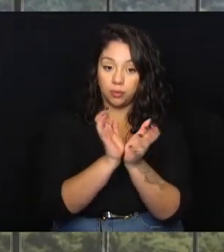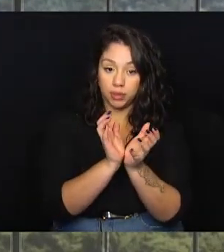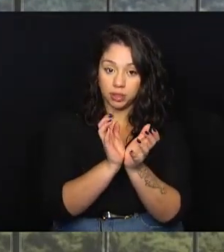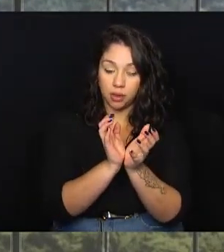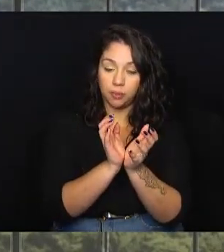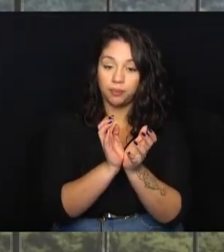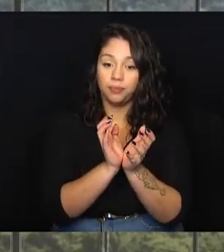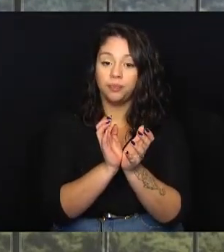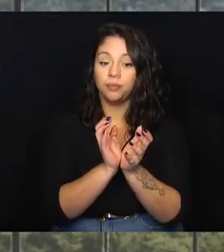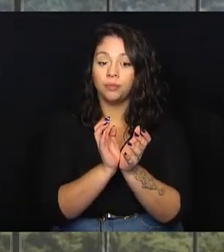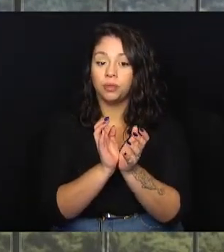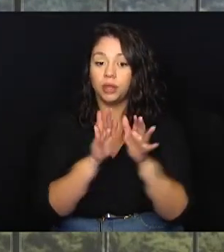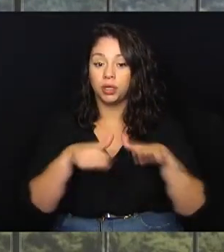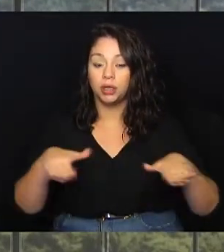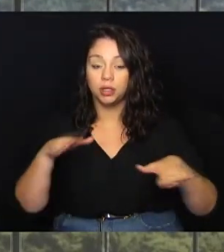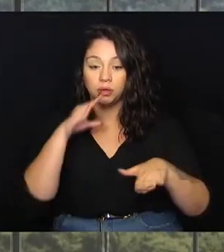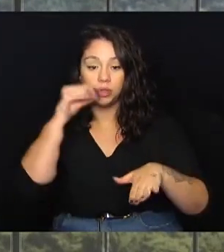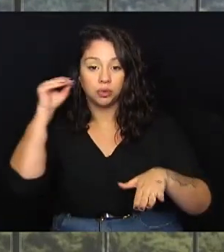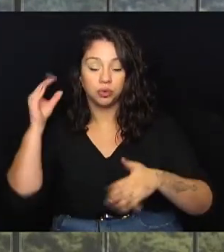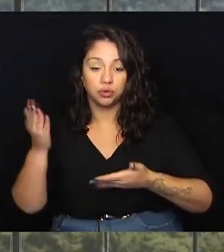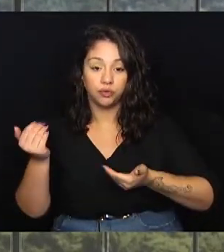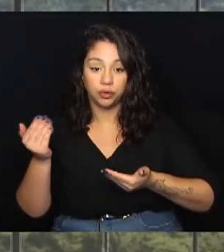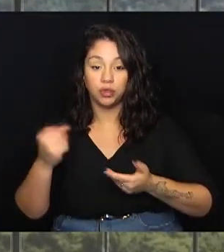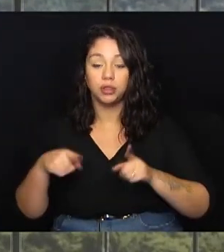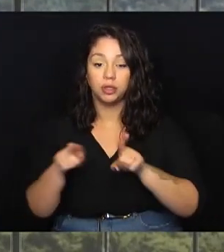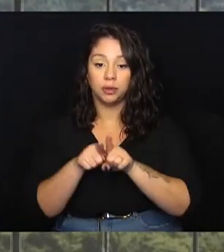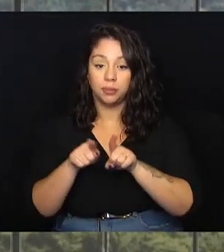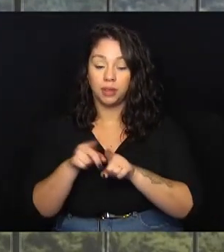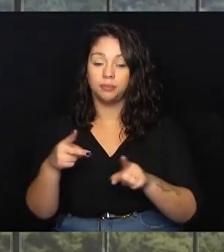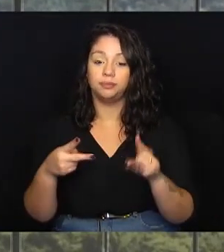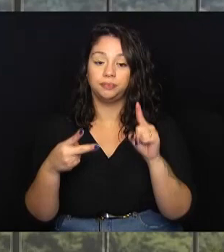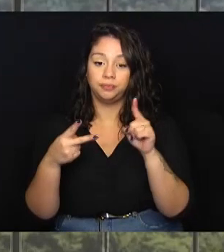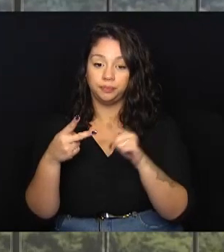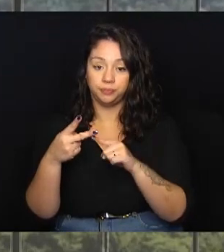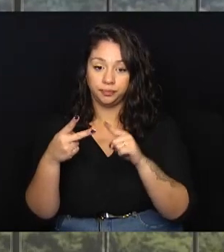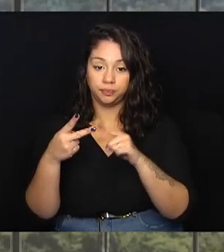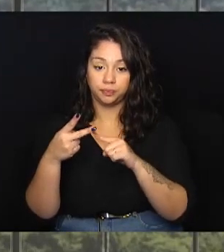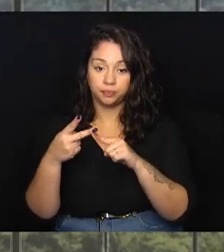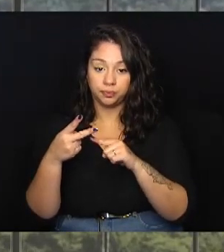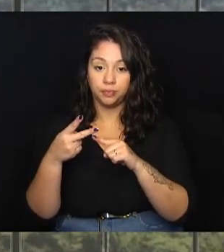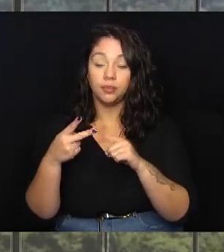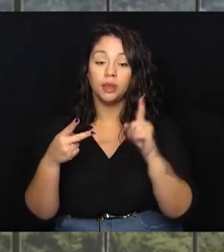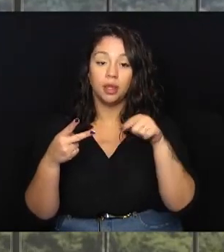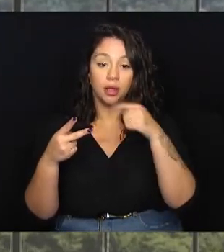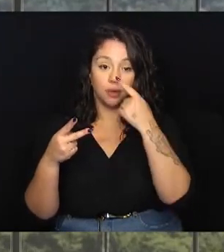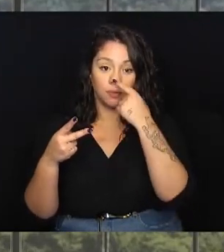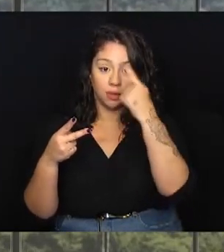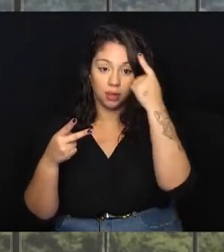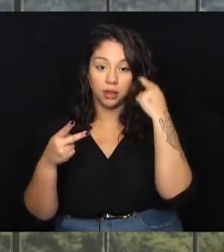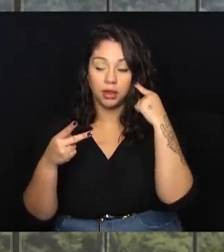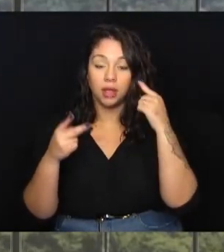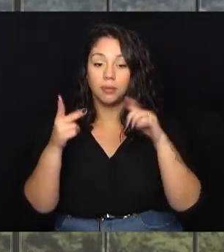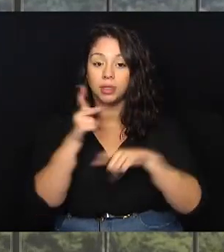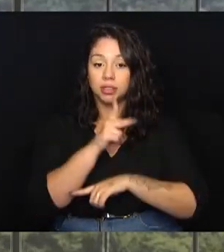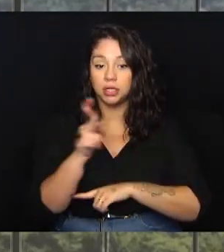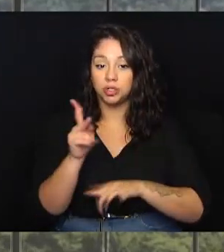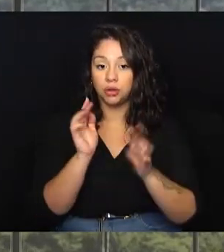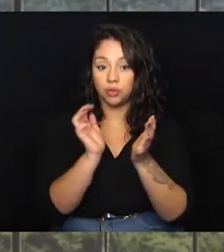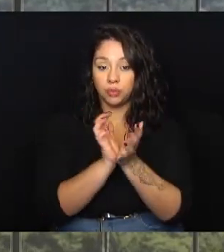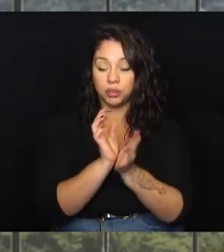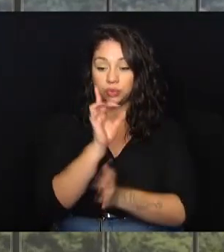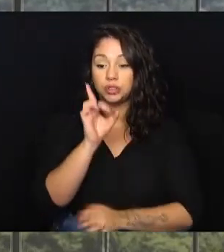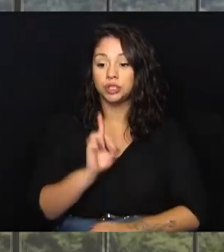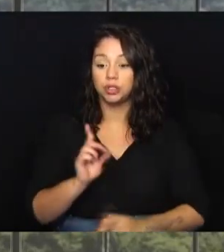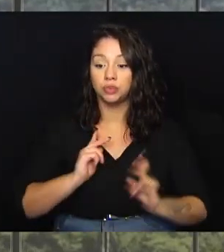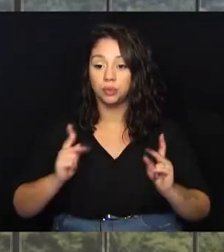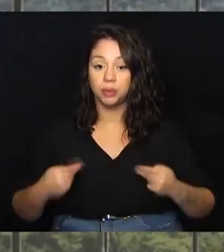da Câmara Municipal, e a vereadora Paola Miguel, que é presidente da Comissão de Direitos Humanos. E em Campinas